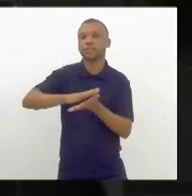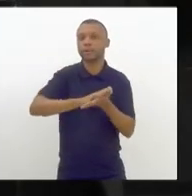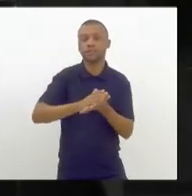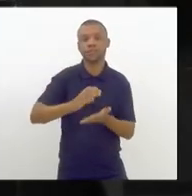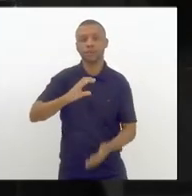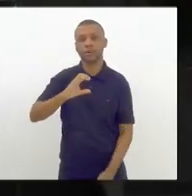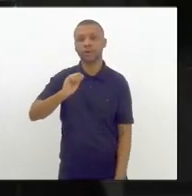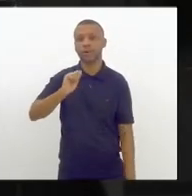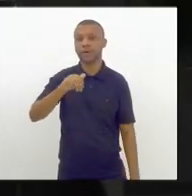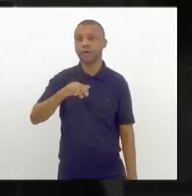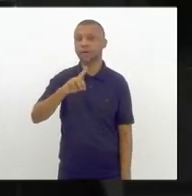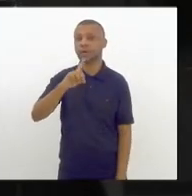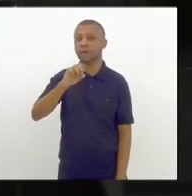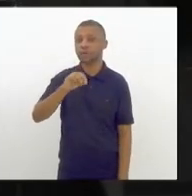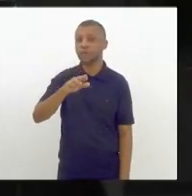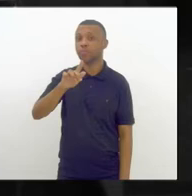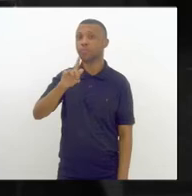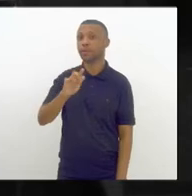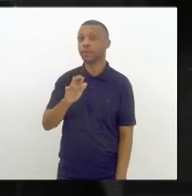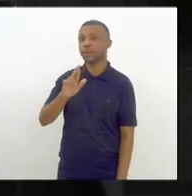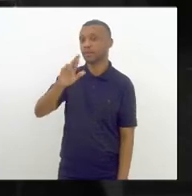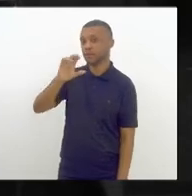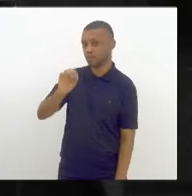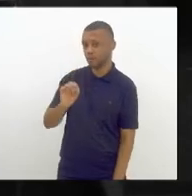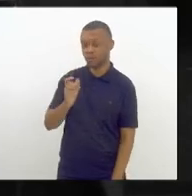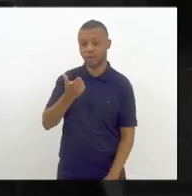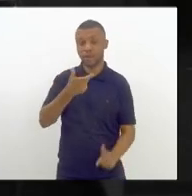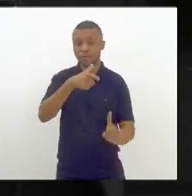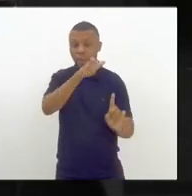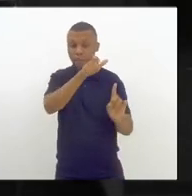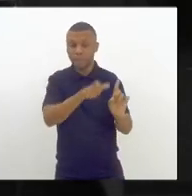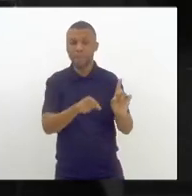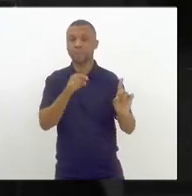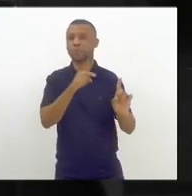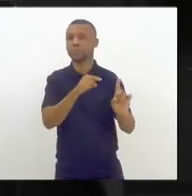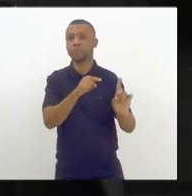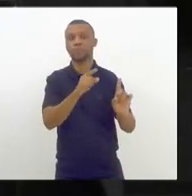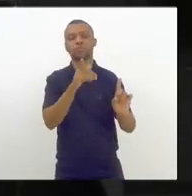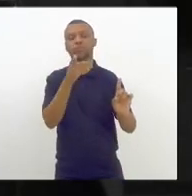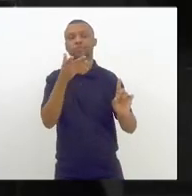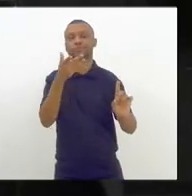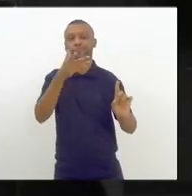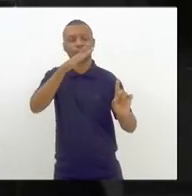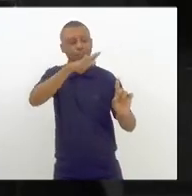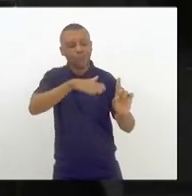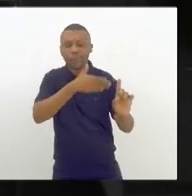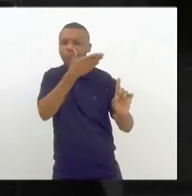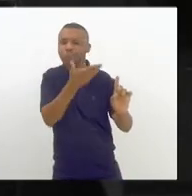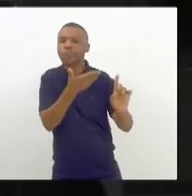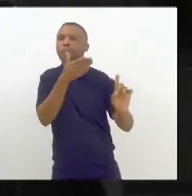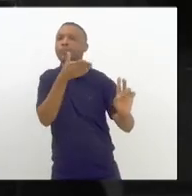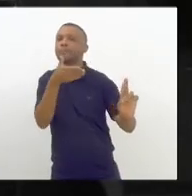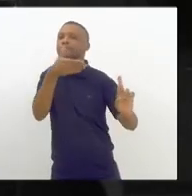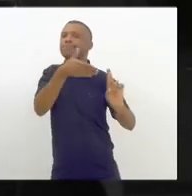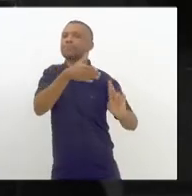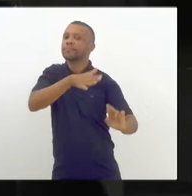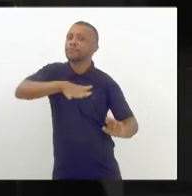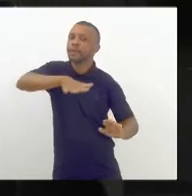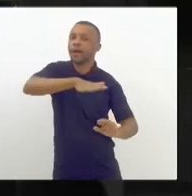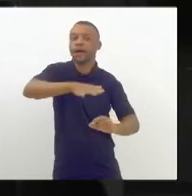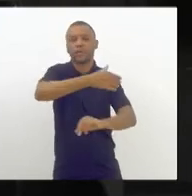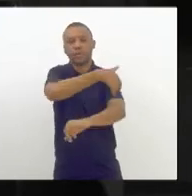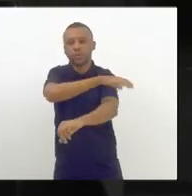e o Tom era um quadro muito referenciado no campo da cultura na defesa